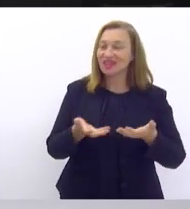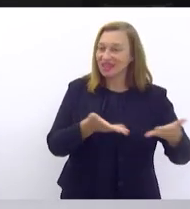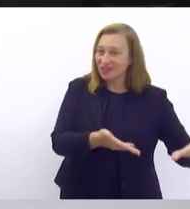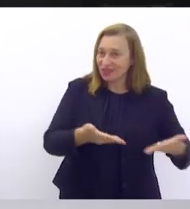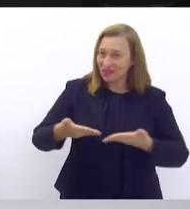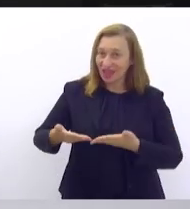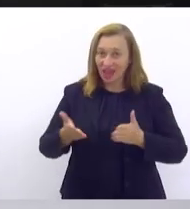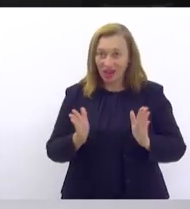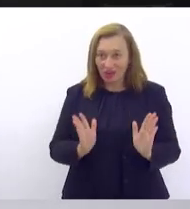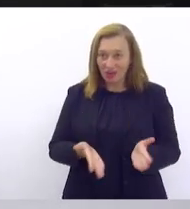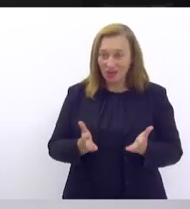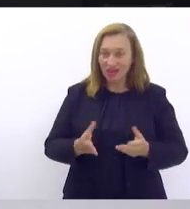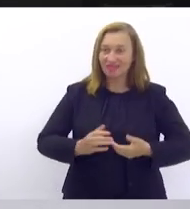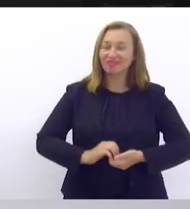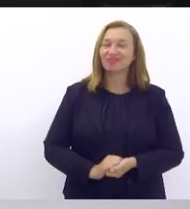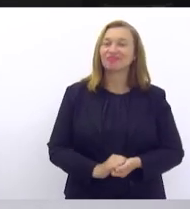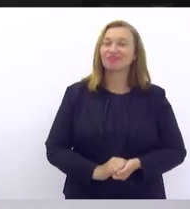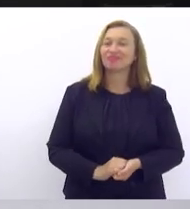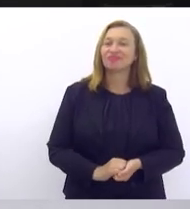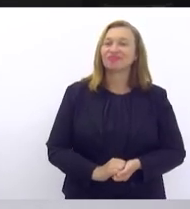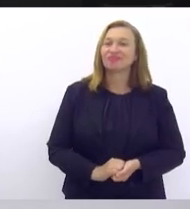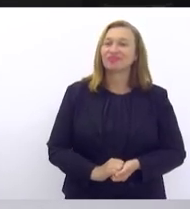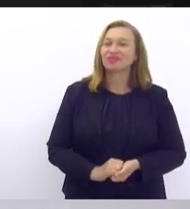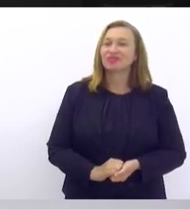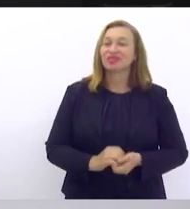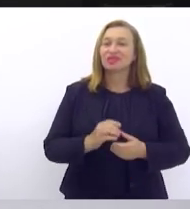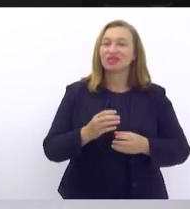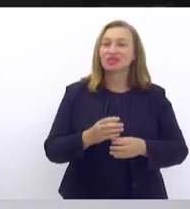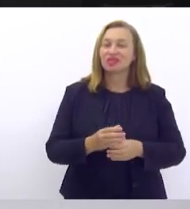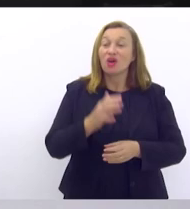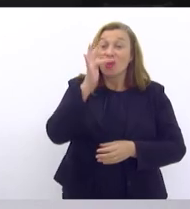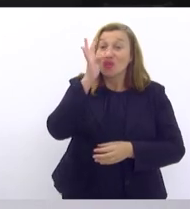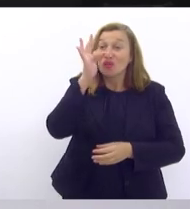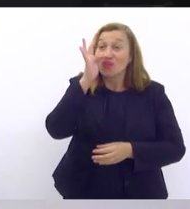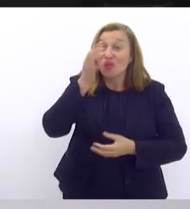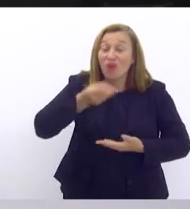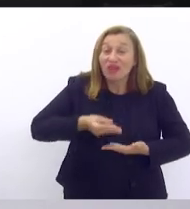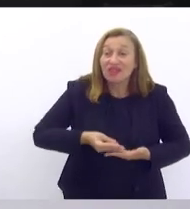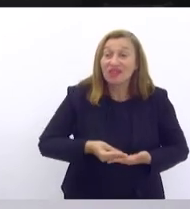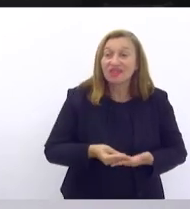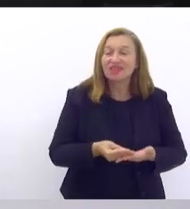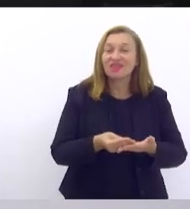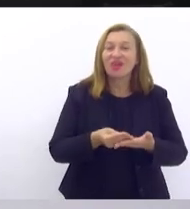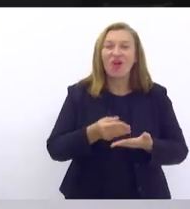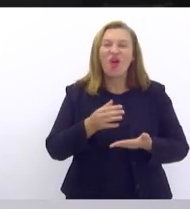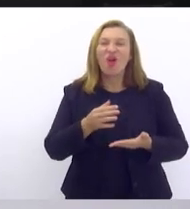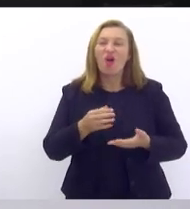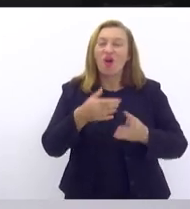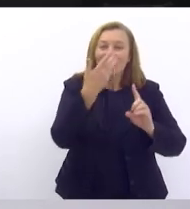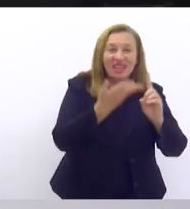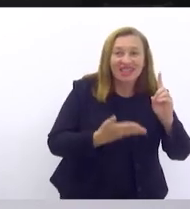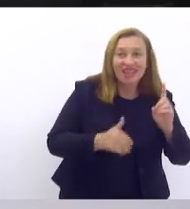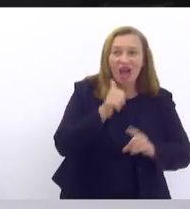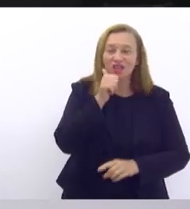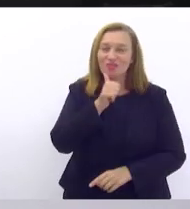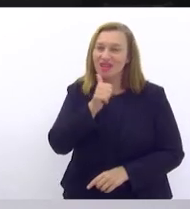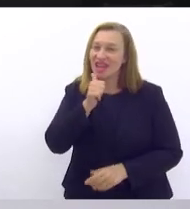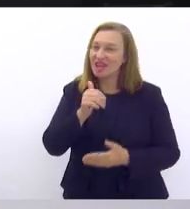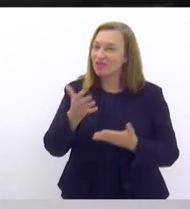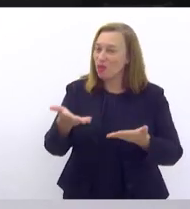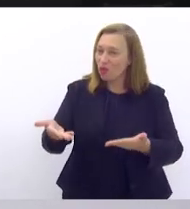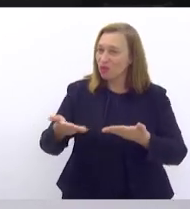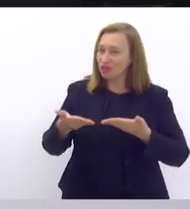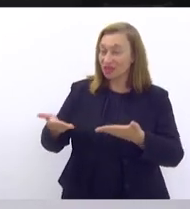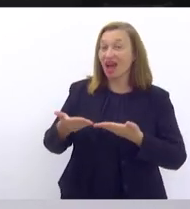agora para entregar um buquê de flores para homenagear as nossas mulheres. Então, chamar algumas mulheres